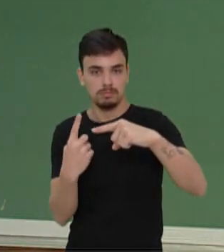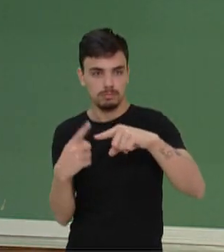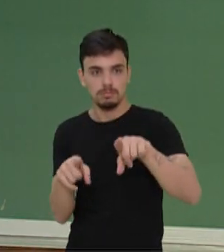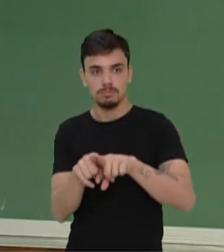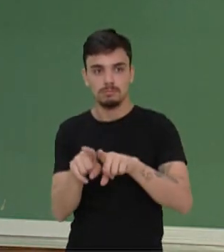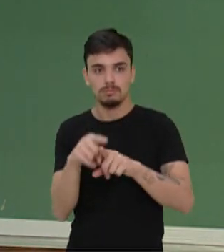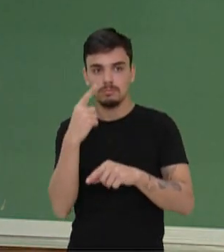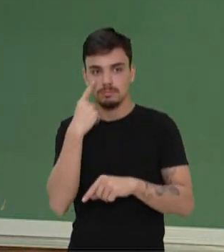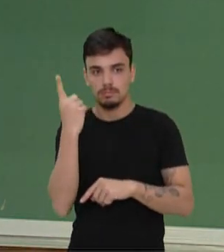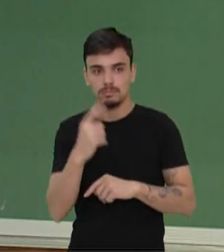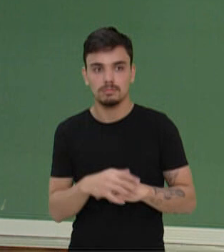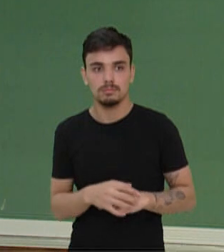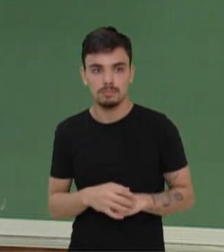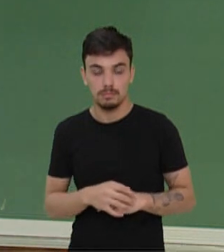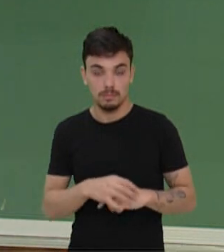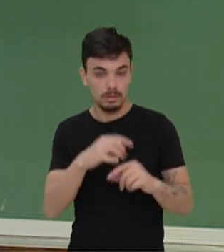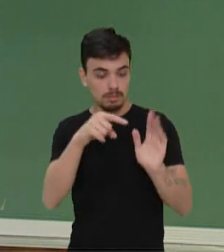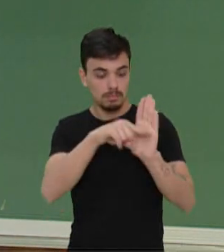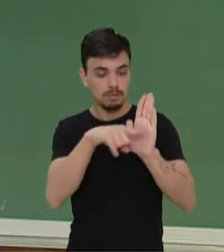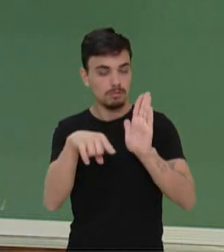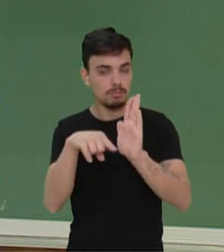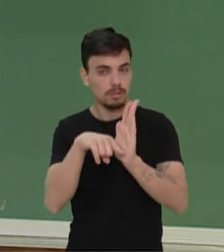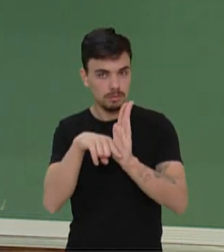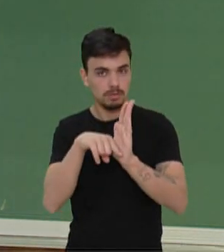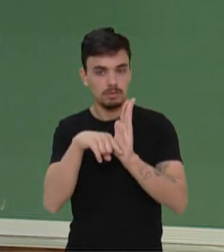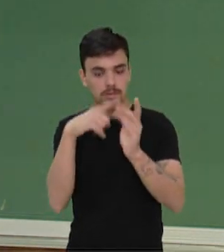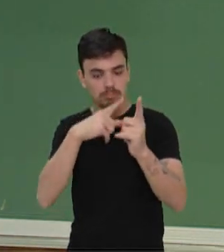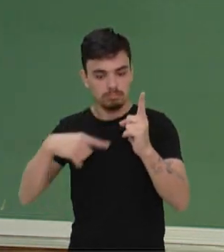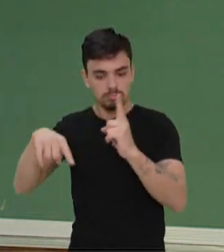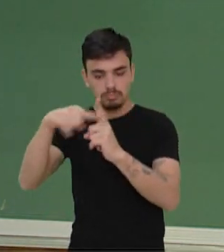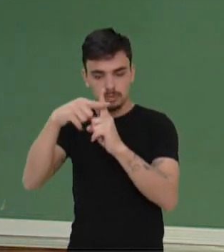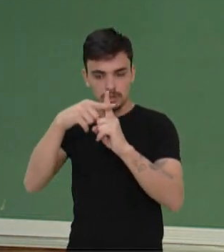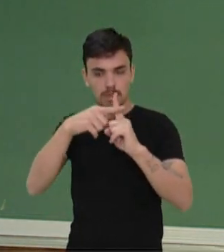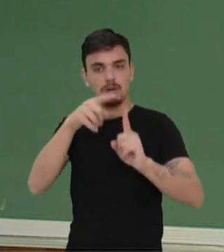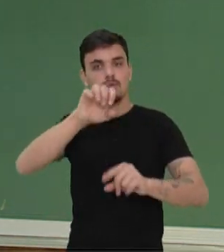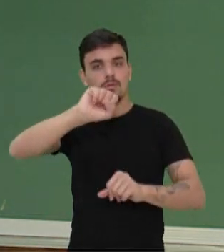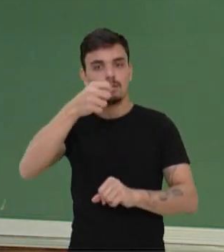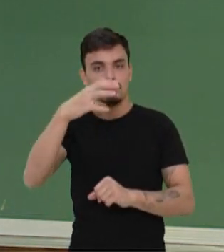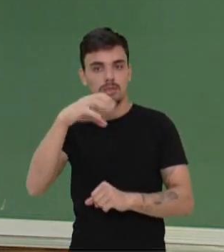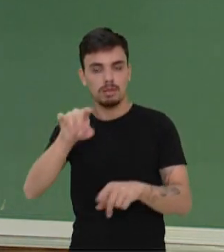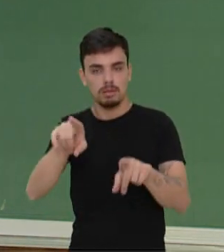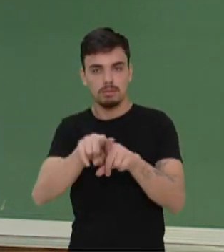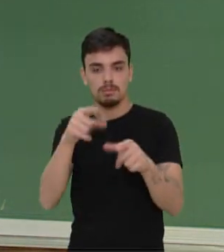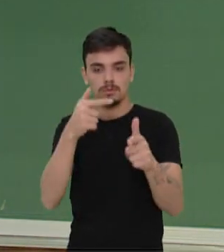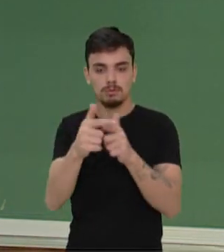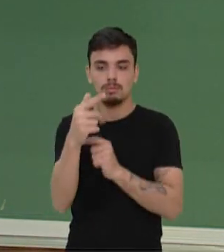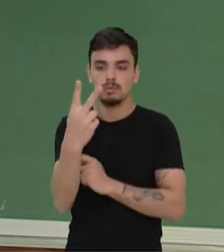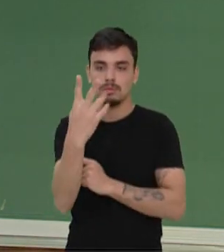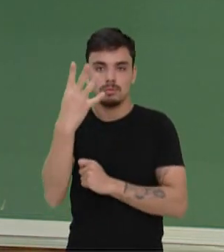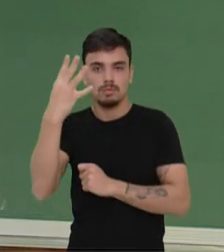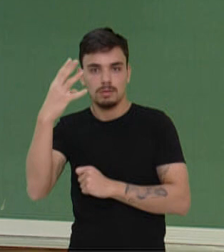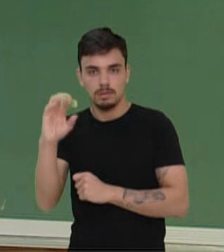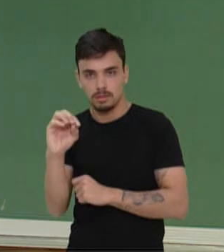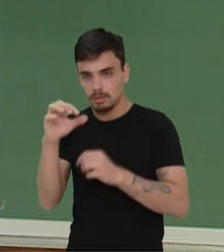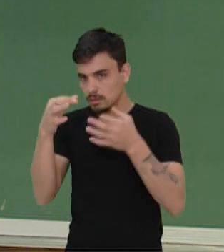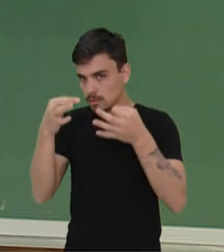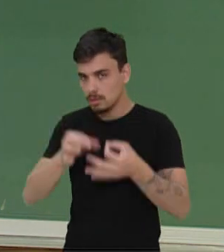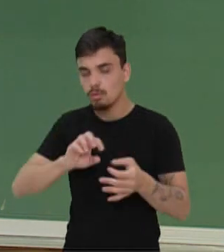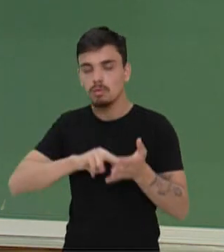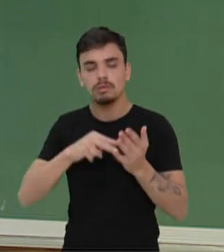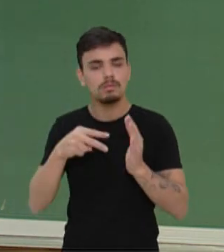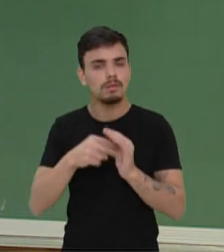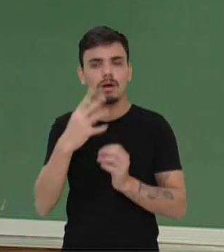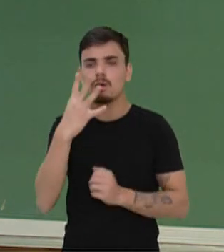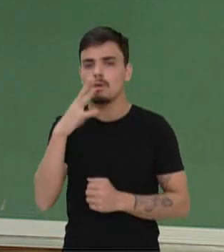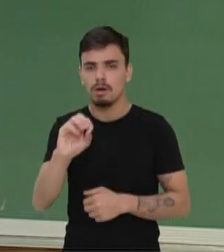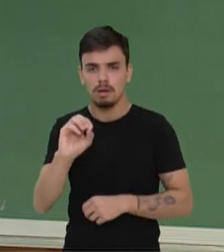1 é 2, menos, pela regrinha de sinais, dá mais 80, né? E 80 divididos por 2, 40. Então, o que significa o 40,